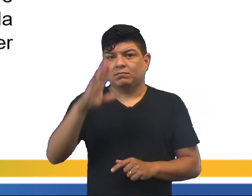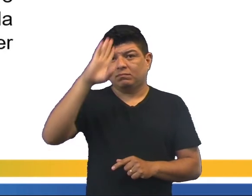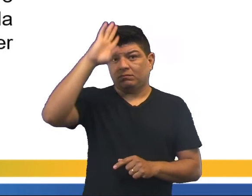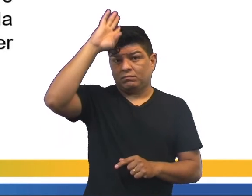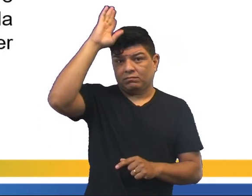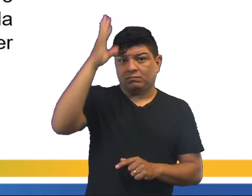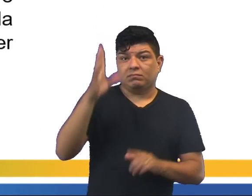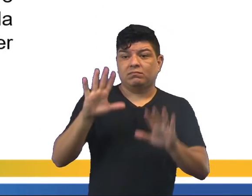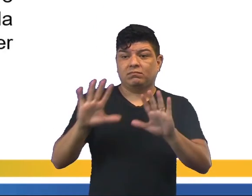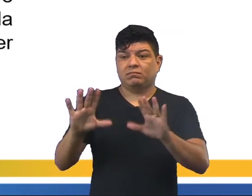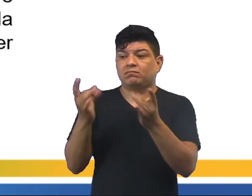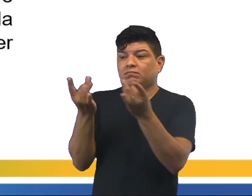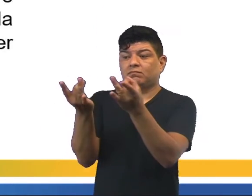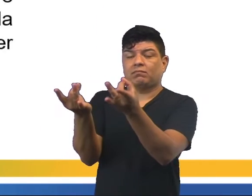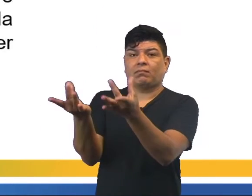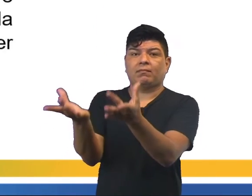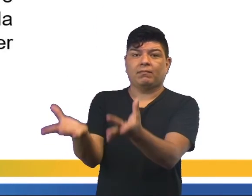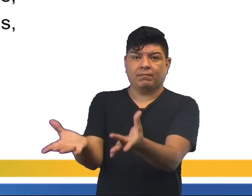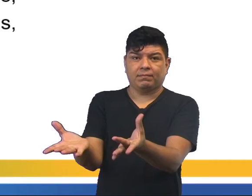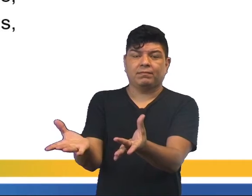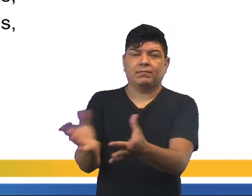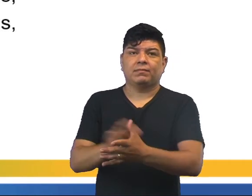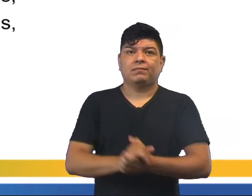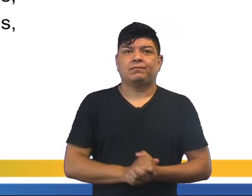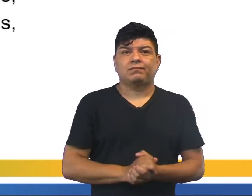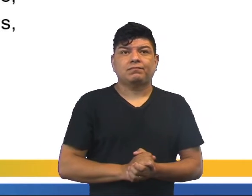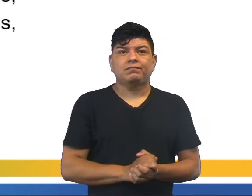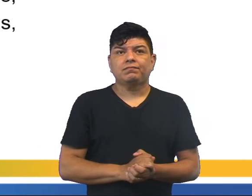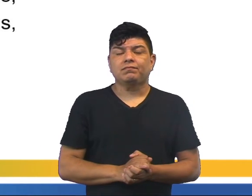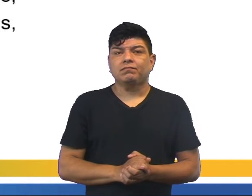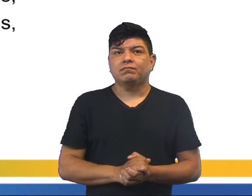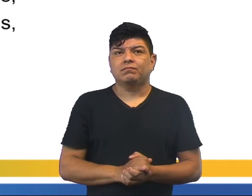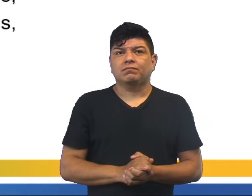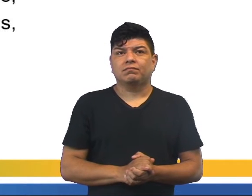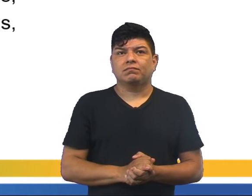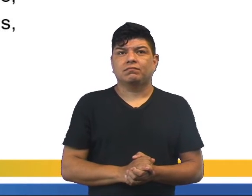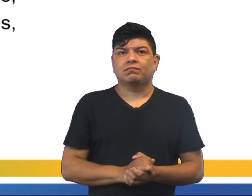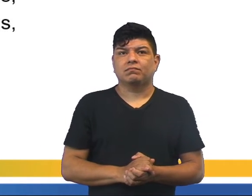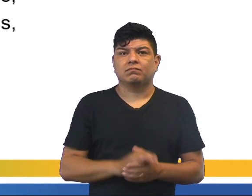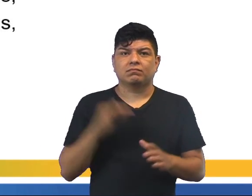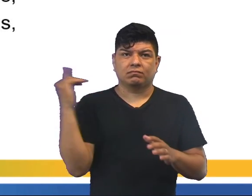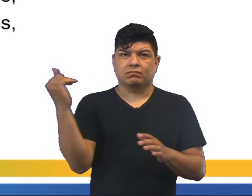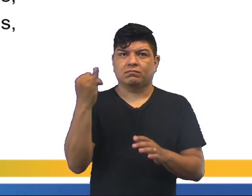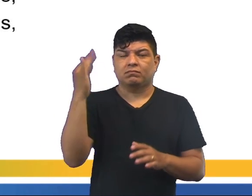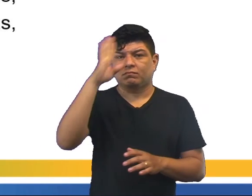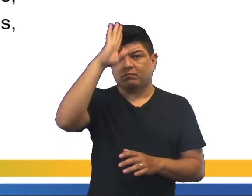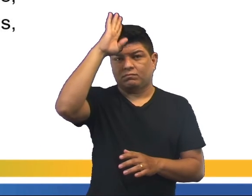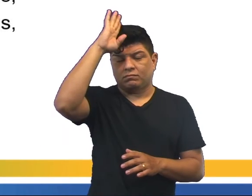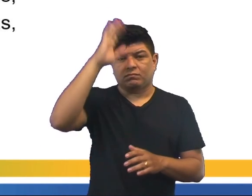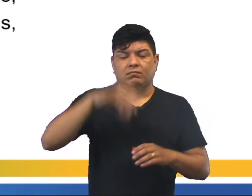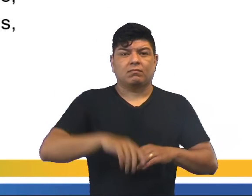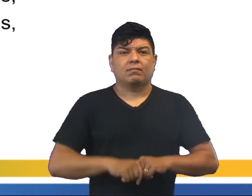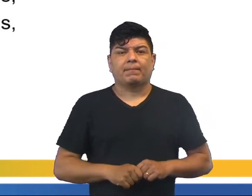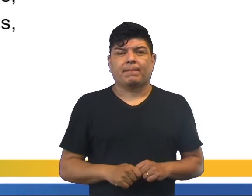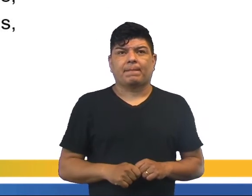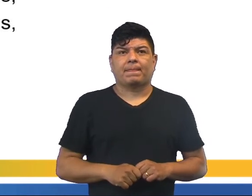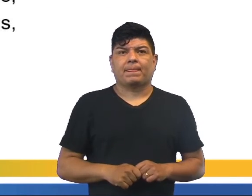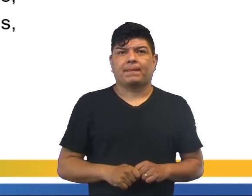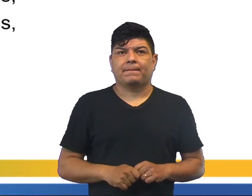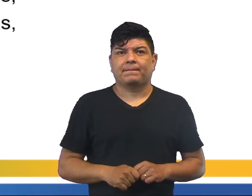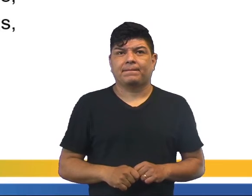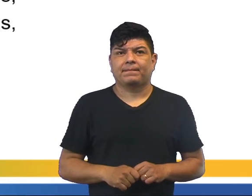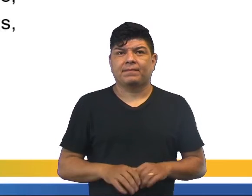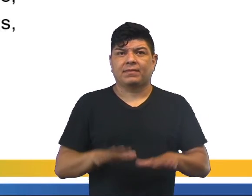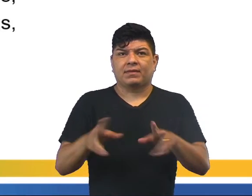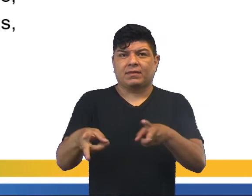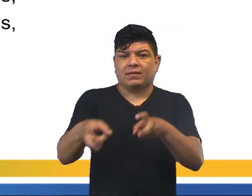suas obrigações militares. Bom, o legado romano ele vem em